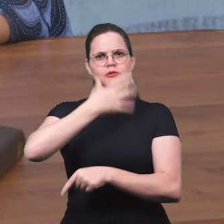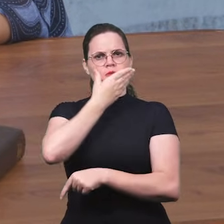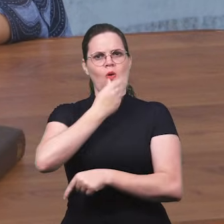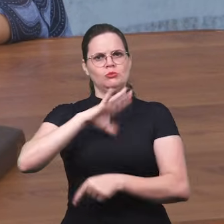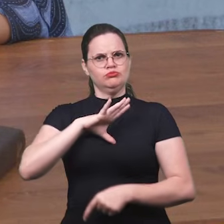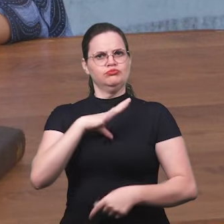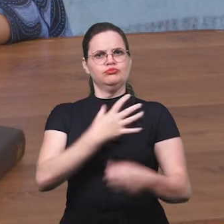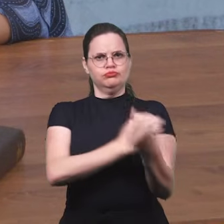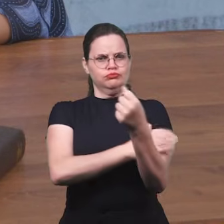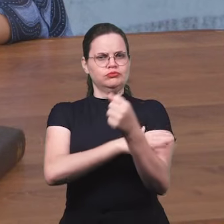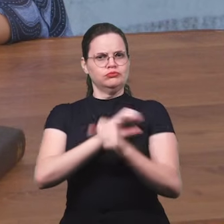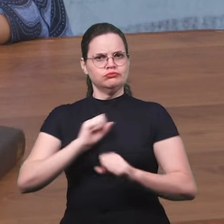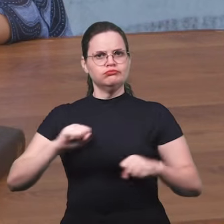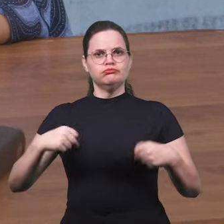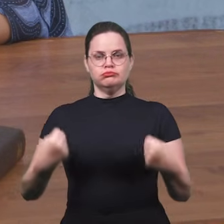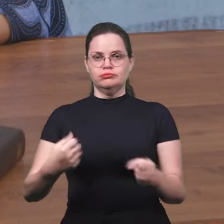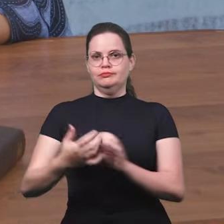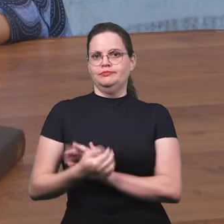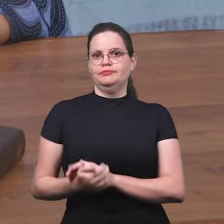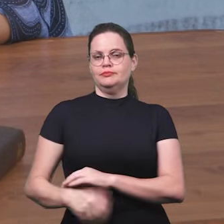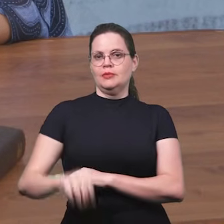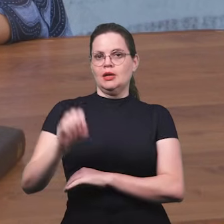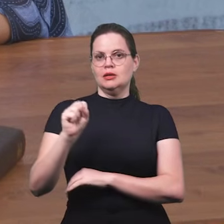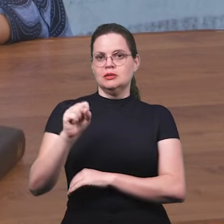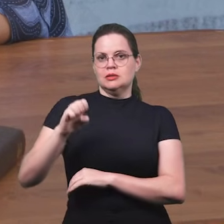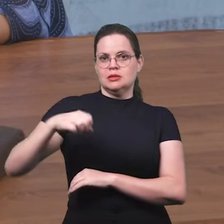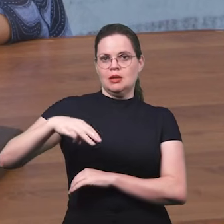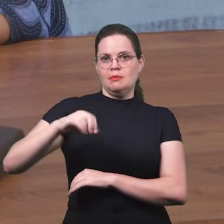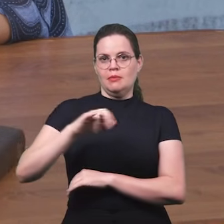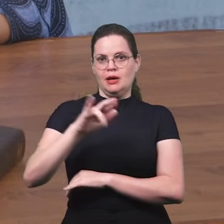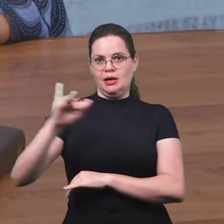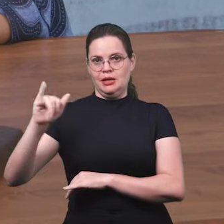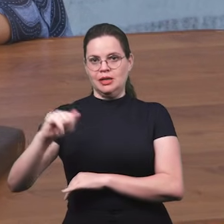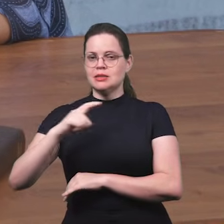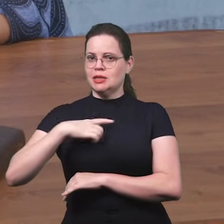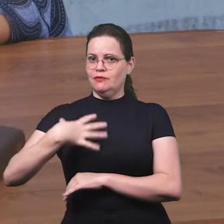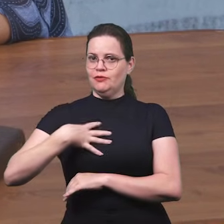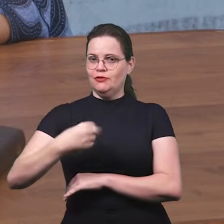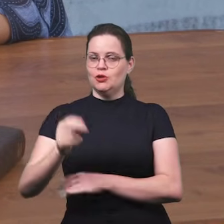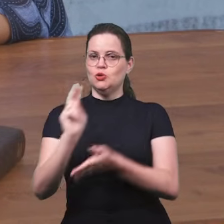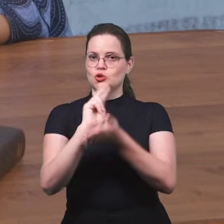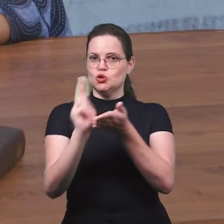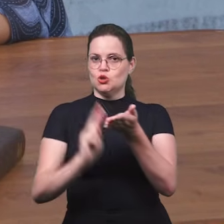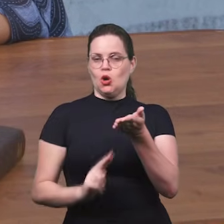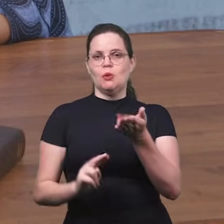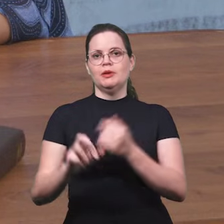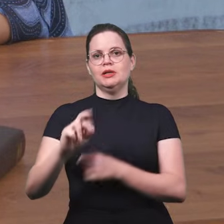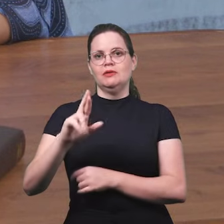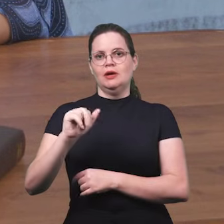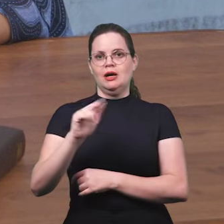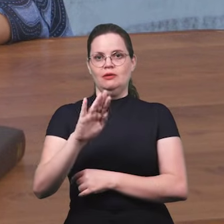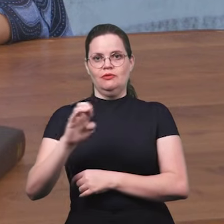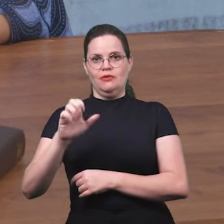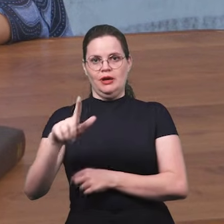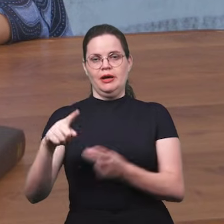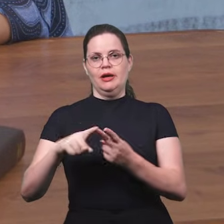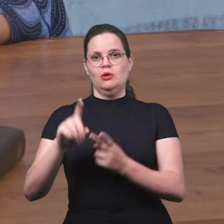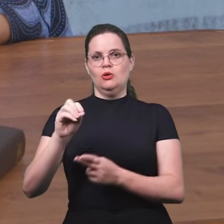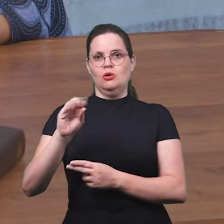valentes. Os filhos de Semaías, Otni, e Rafael, e Obed,